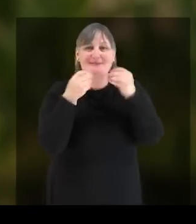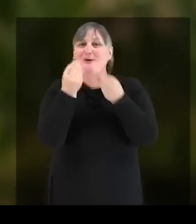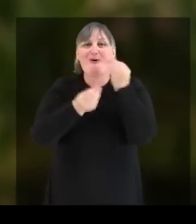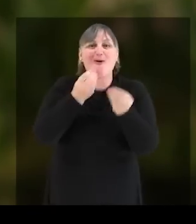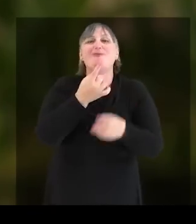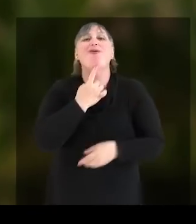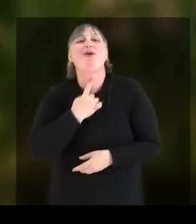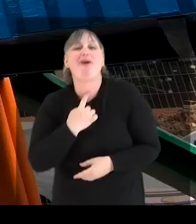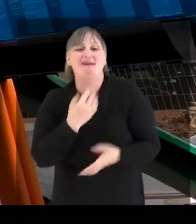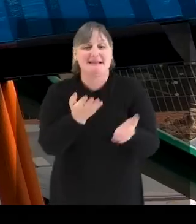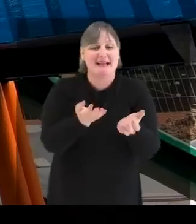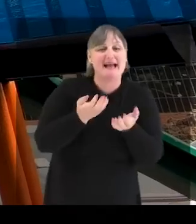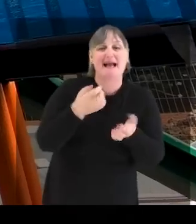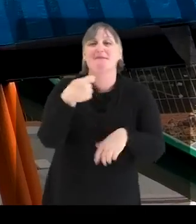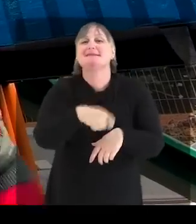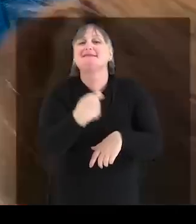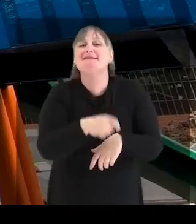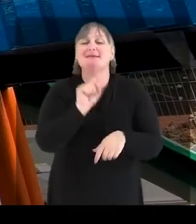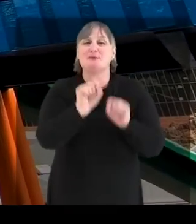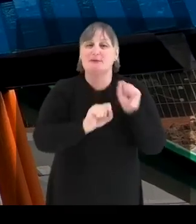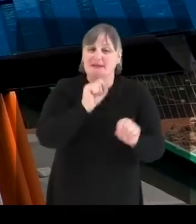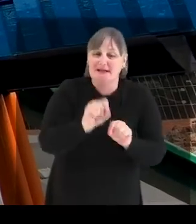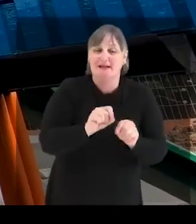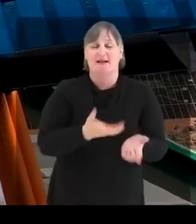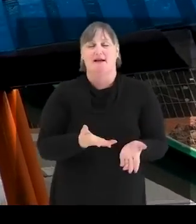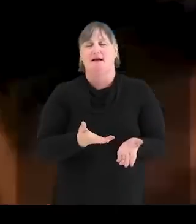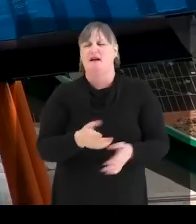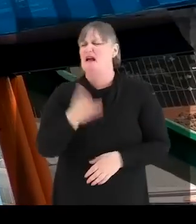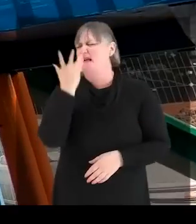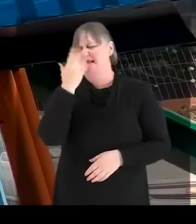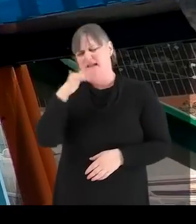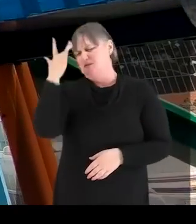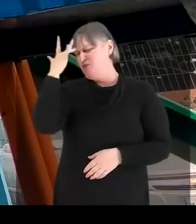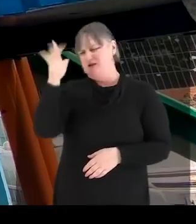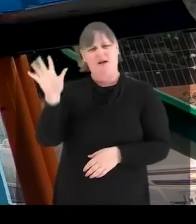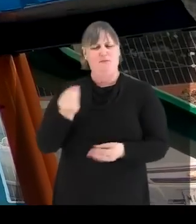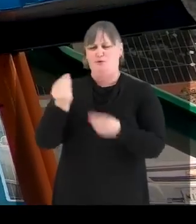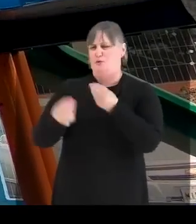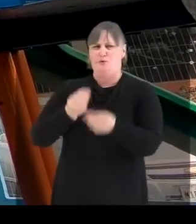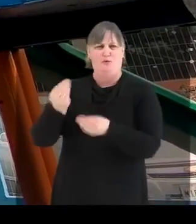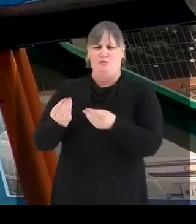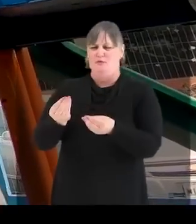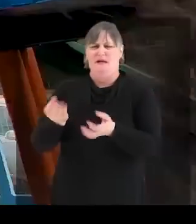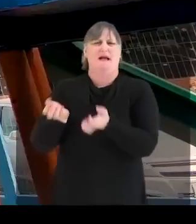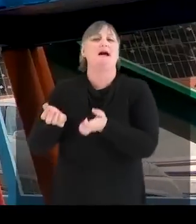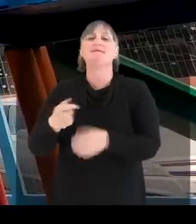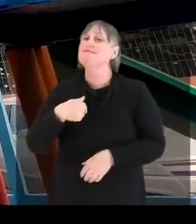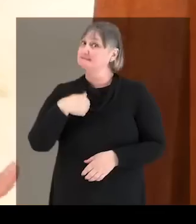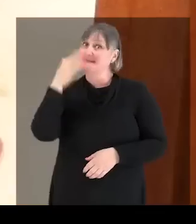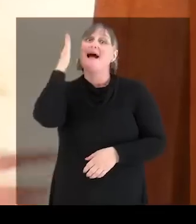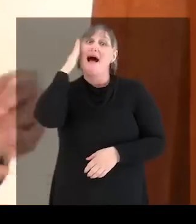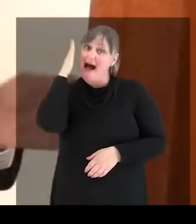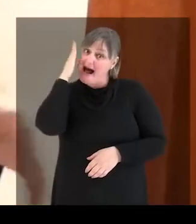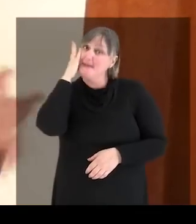elas gostariam que tivesse ali também. Ah, mas a criança não sabe... como que ela, o que que ela quer, não, ela sabe